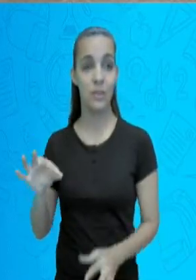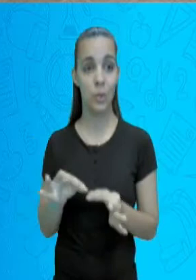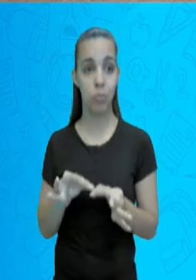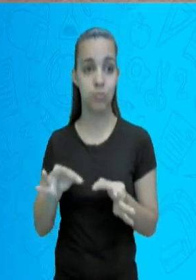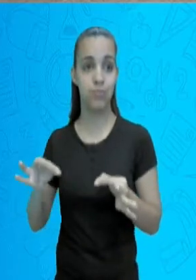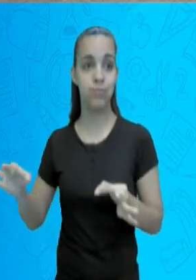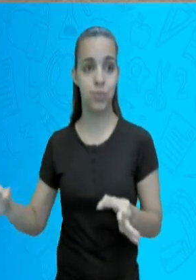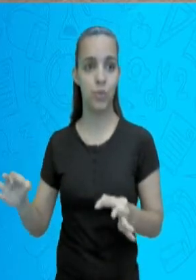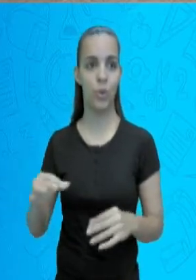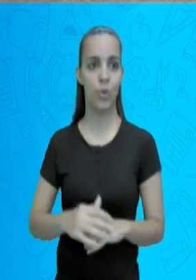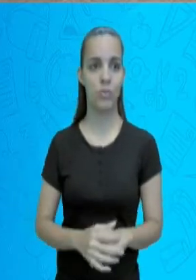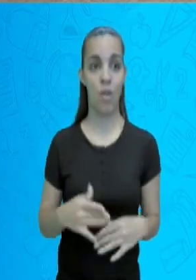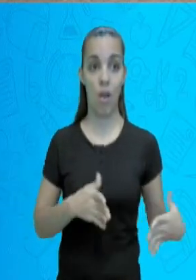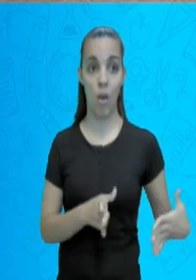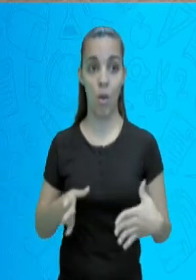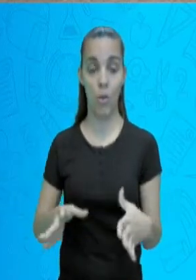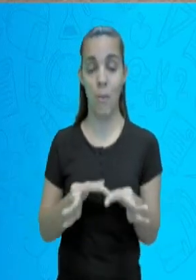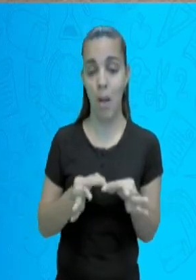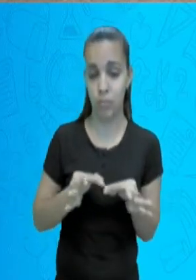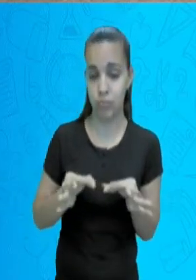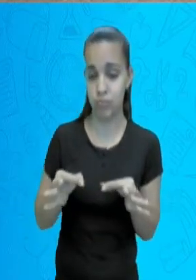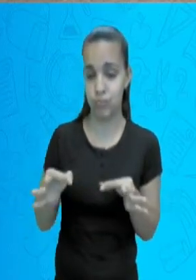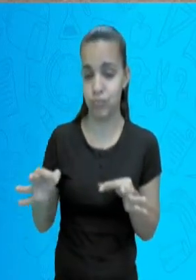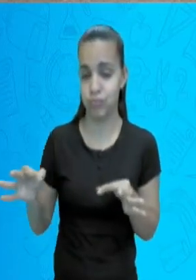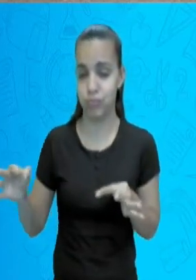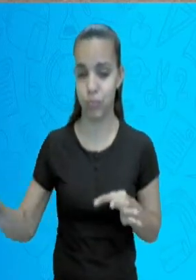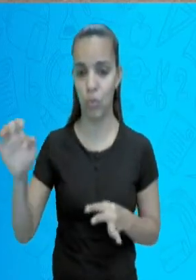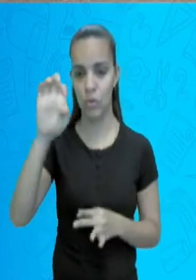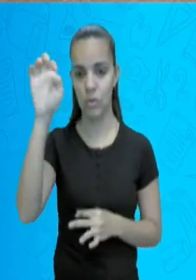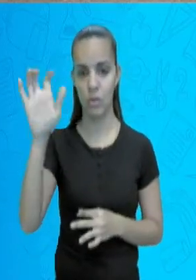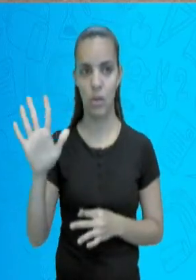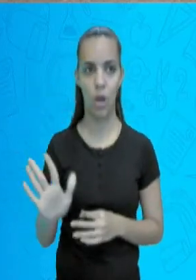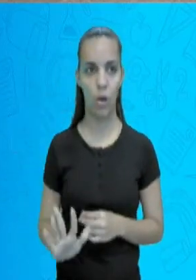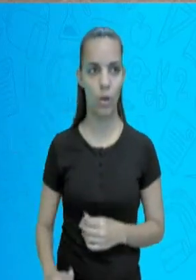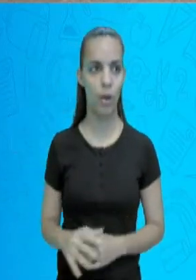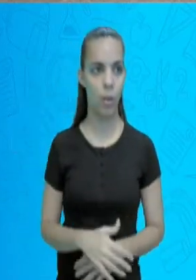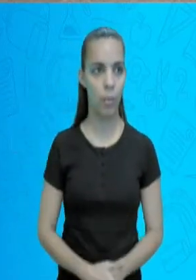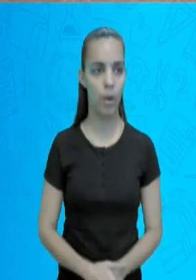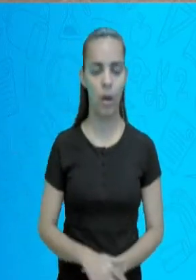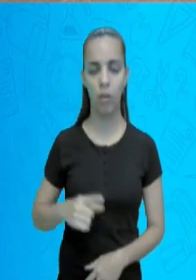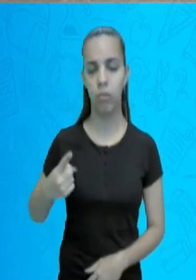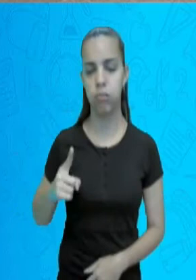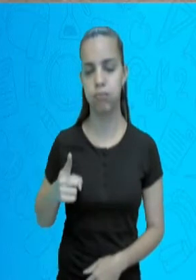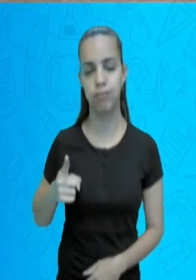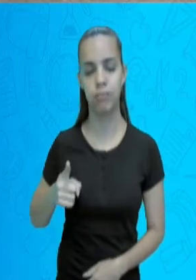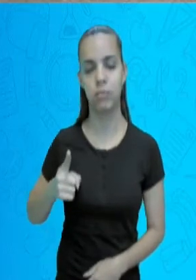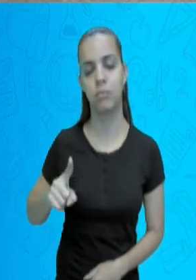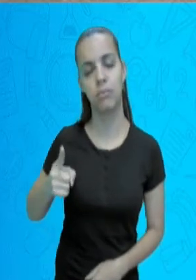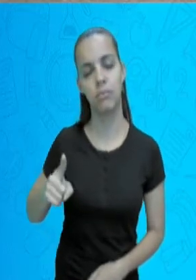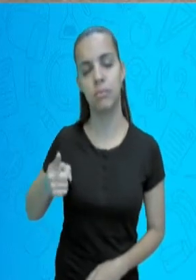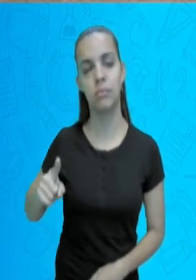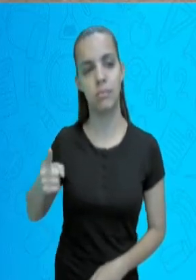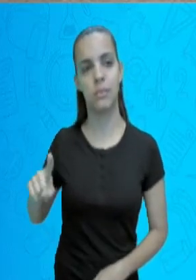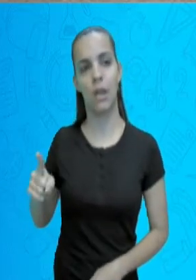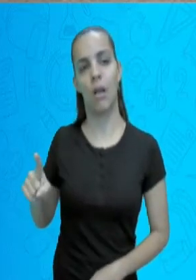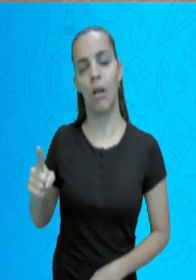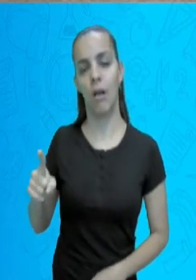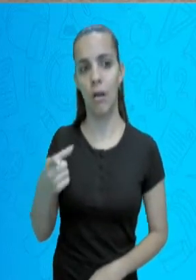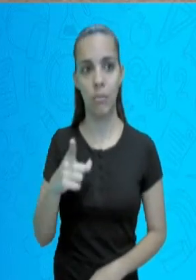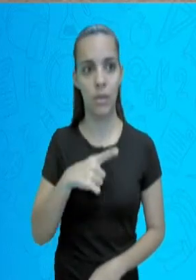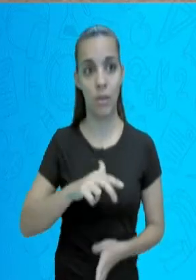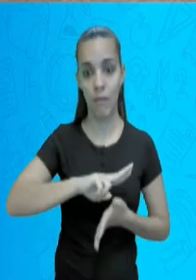nessa? Como é que você coloca que o Danúbio é o maior da Europa, com